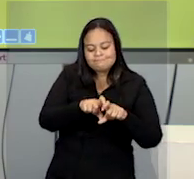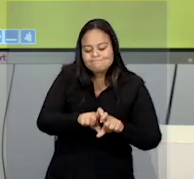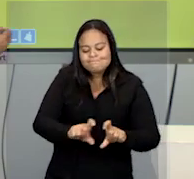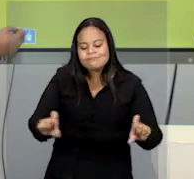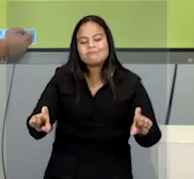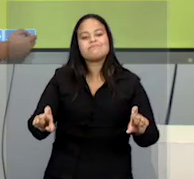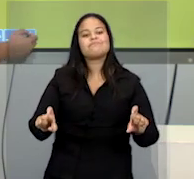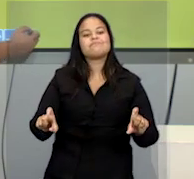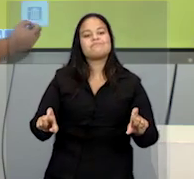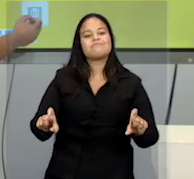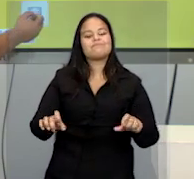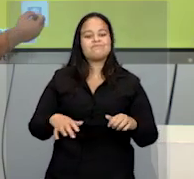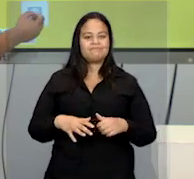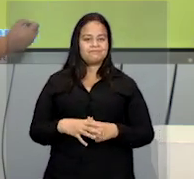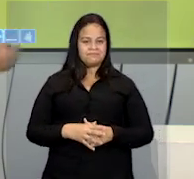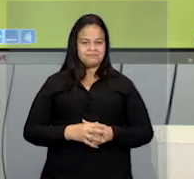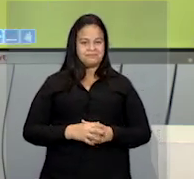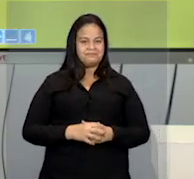aí.